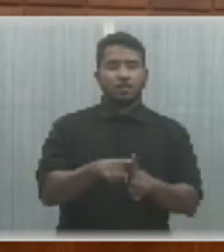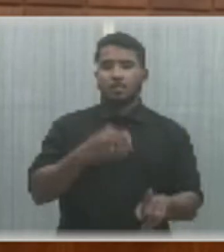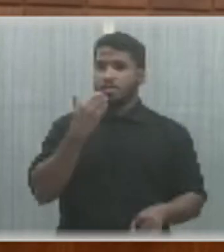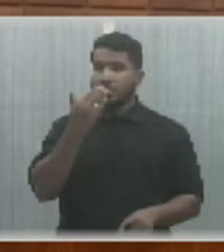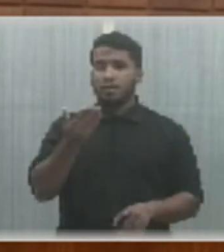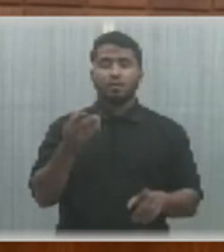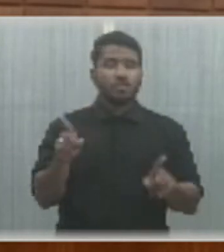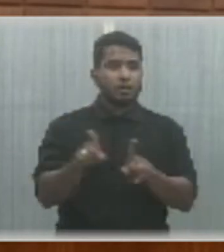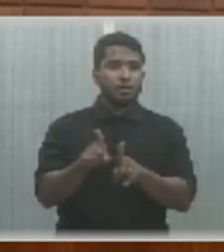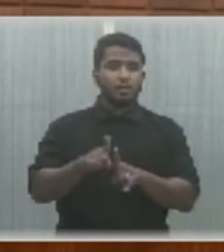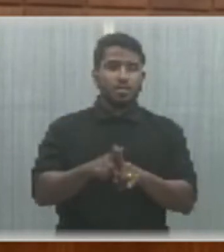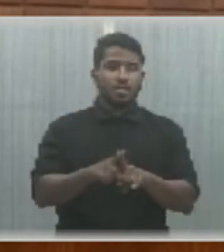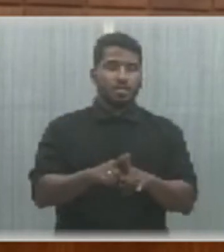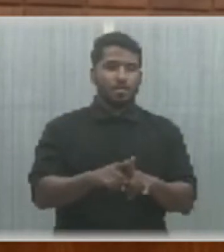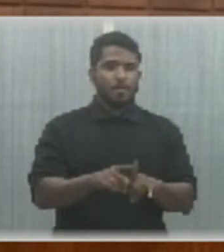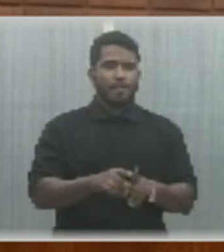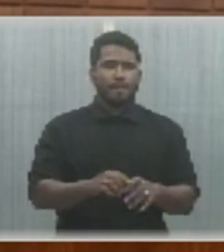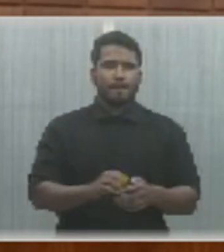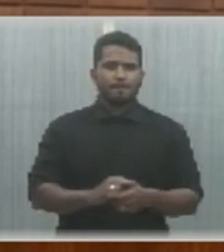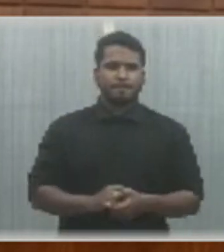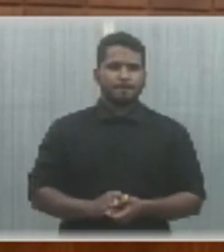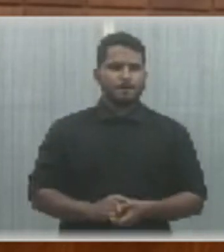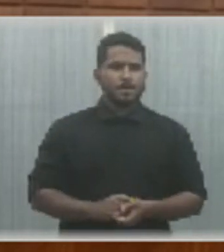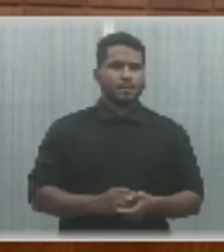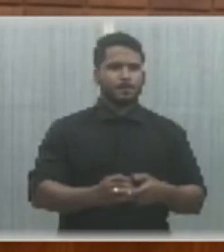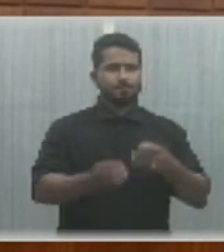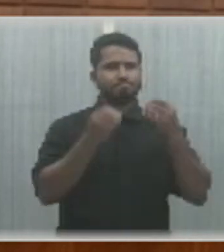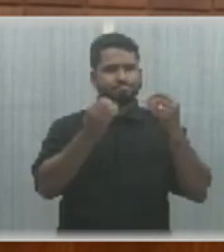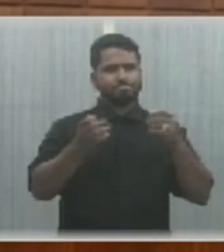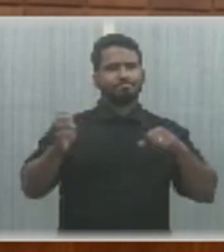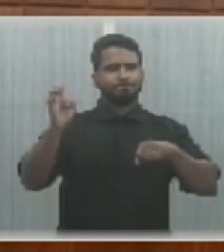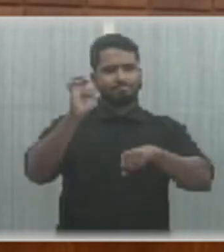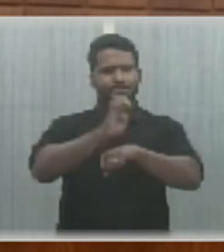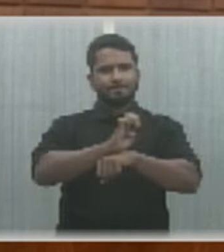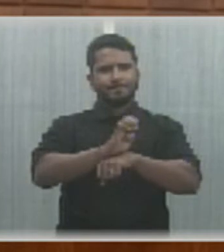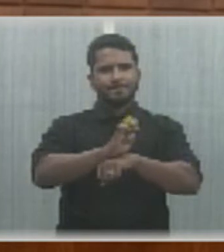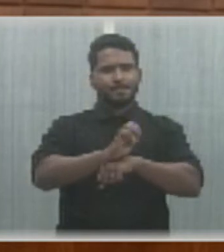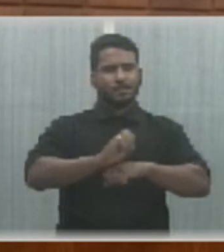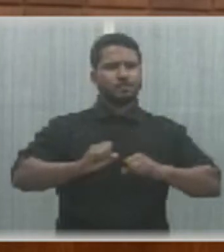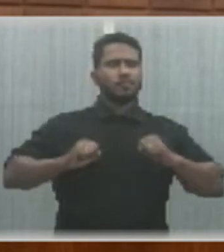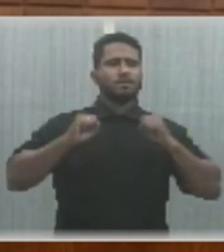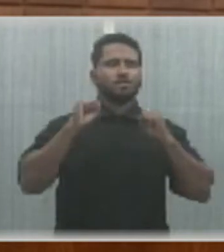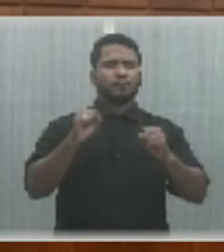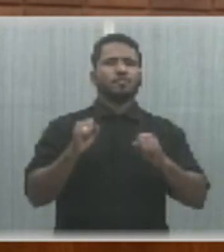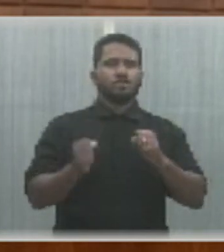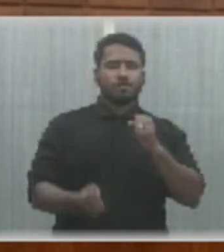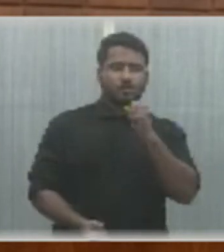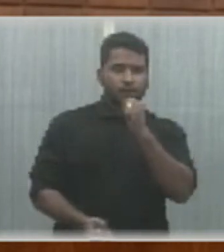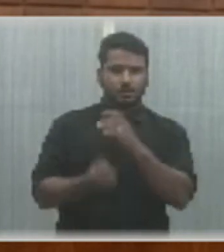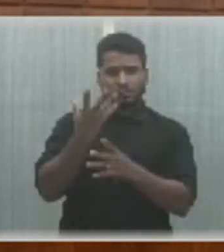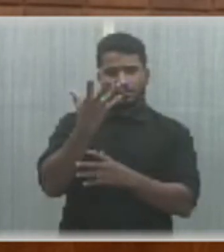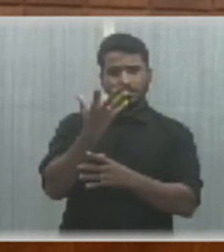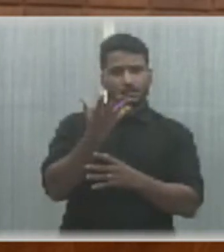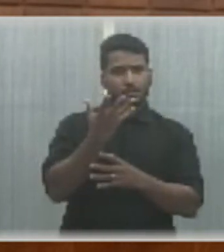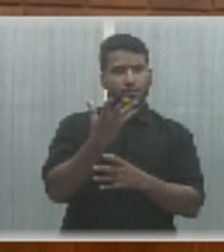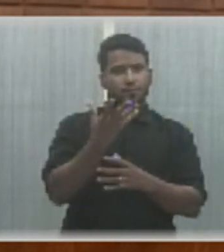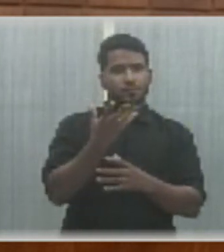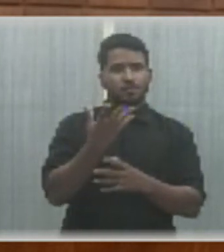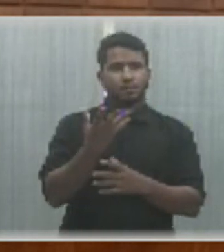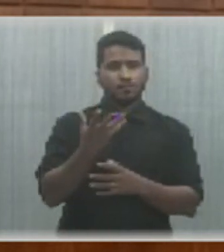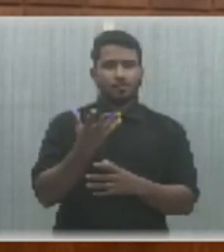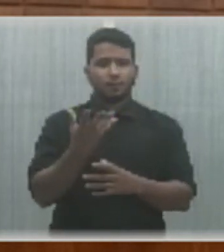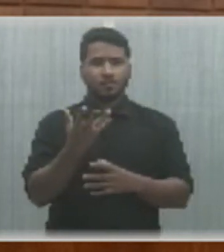solicitando, ajuizando, né, para que o Estado possa implantar o serviço